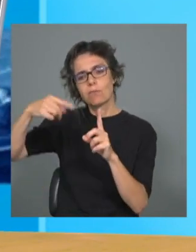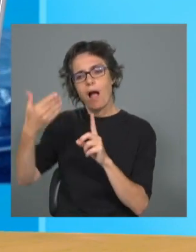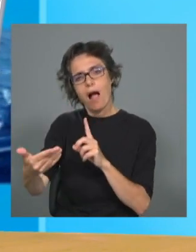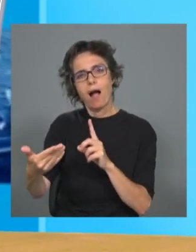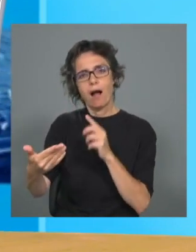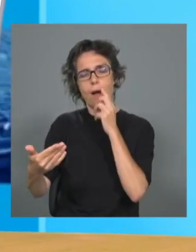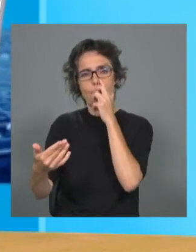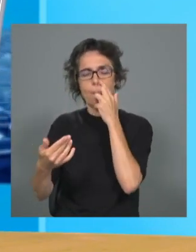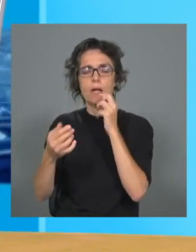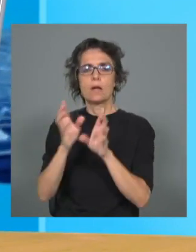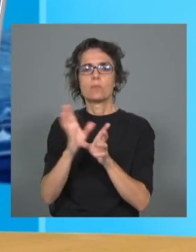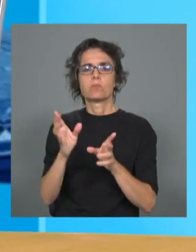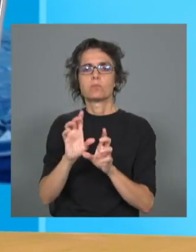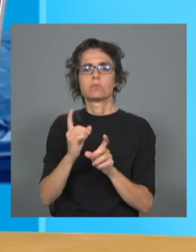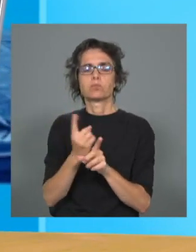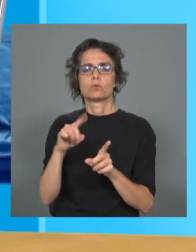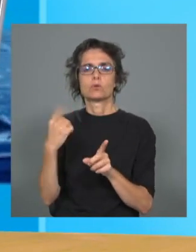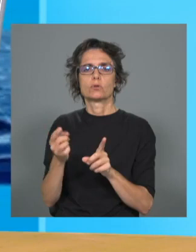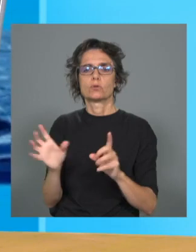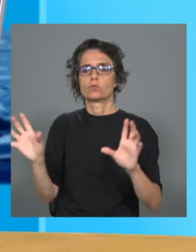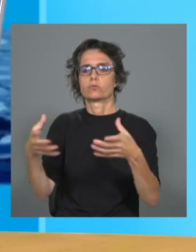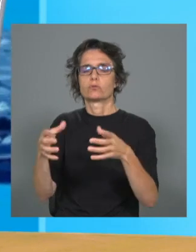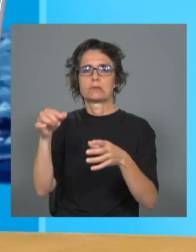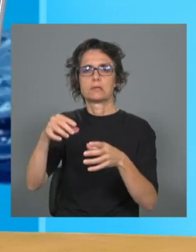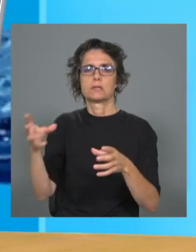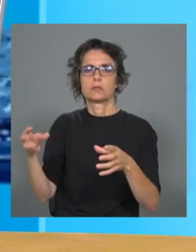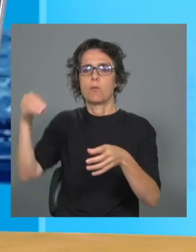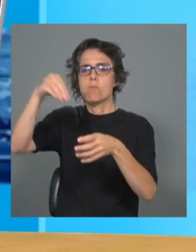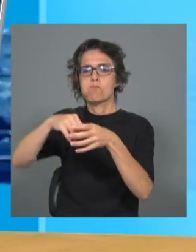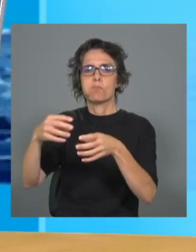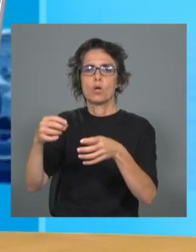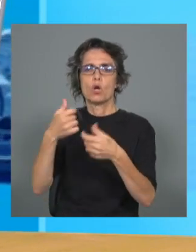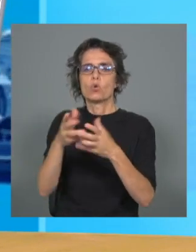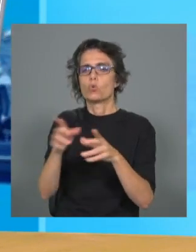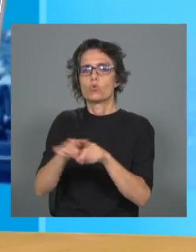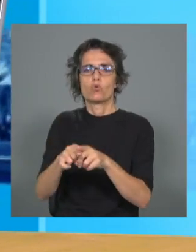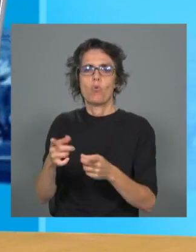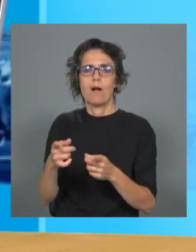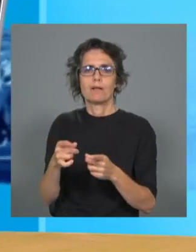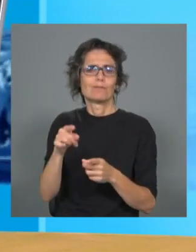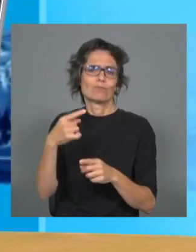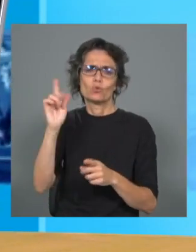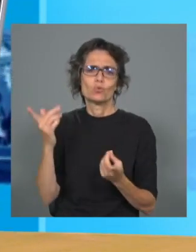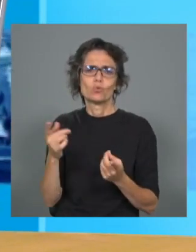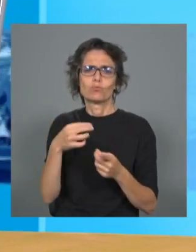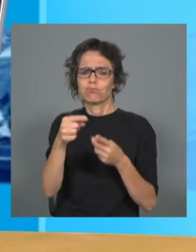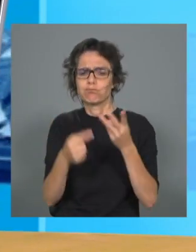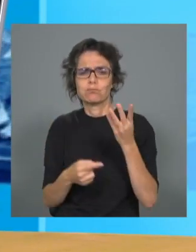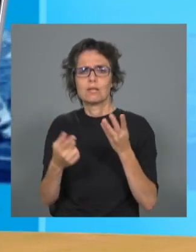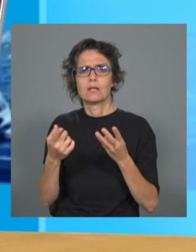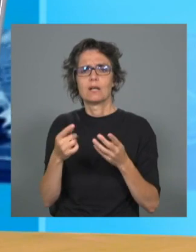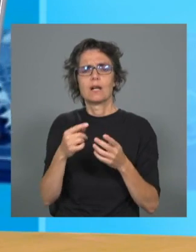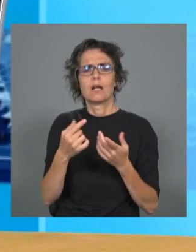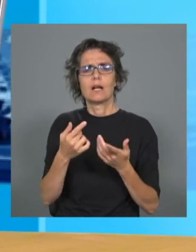um coletivo de pessoas não significa ser homogéneo, não tem as mesmas características, os mesmos gostos, as